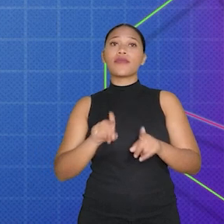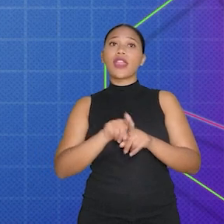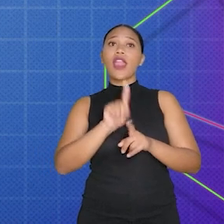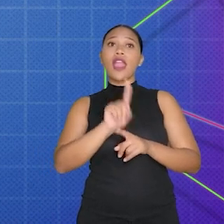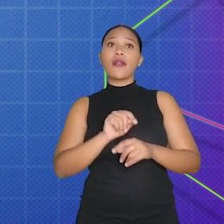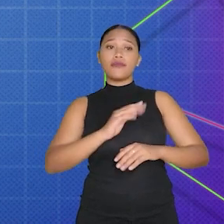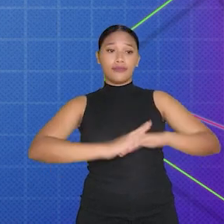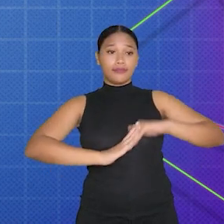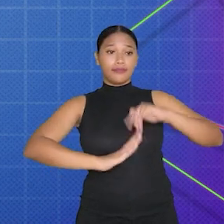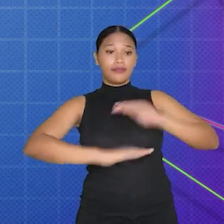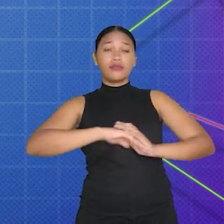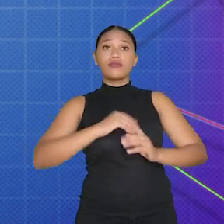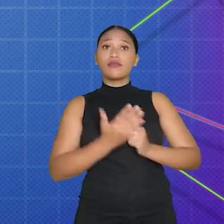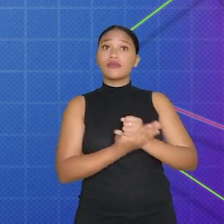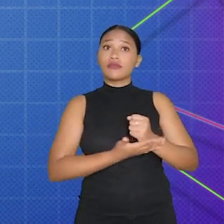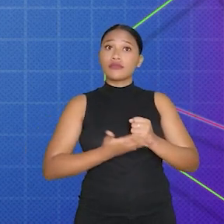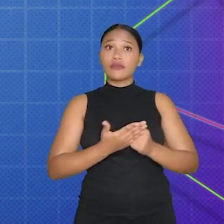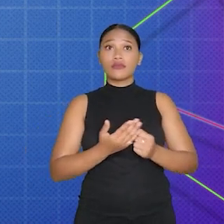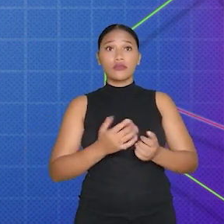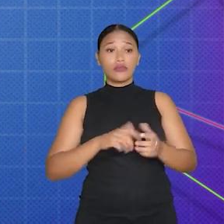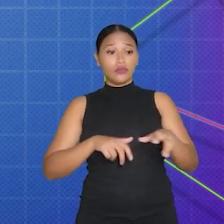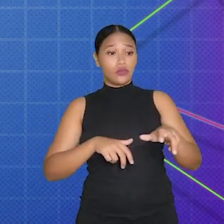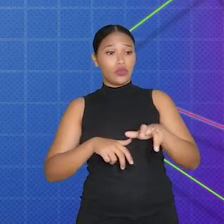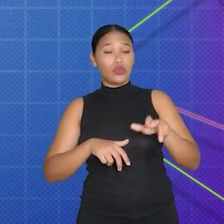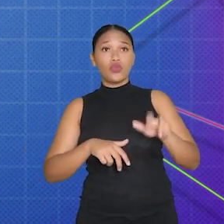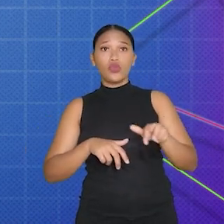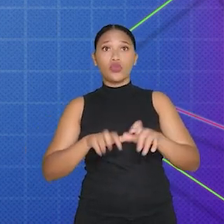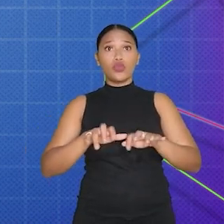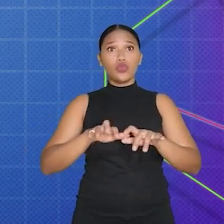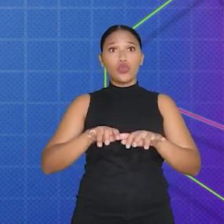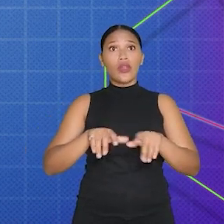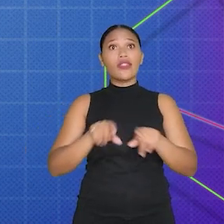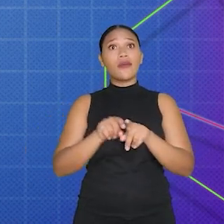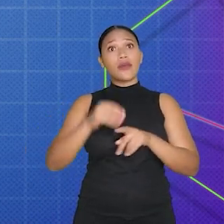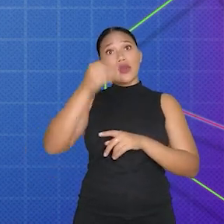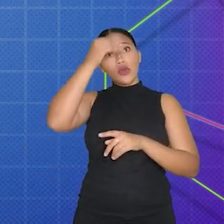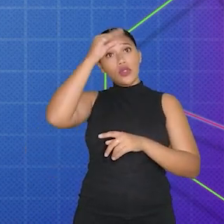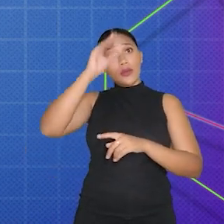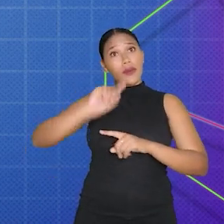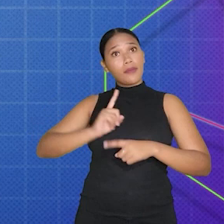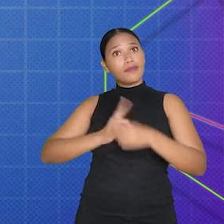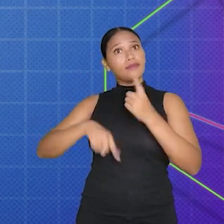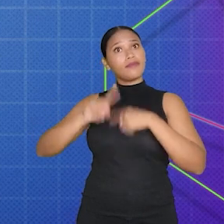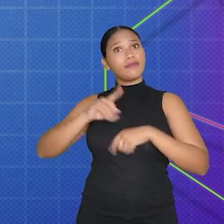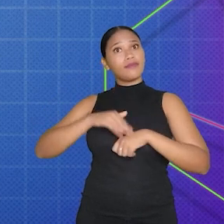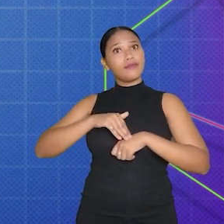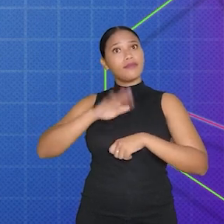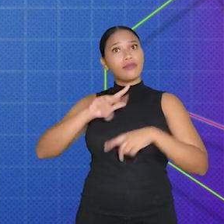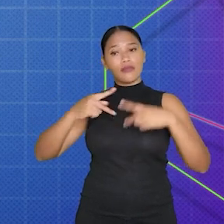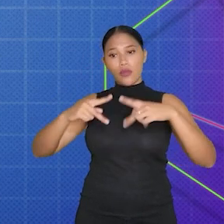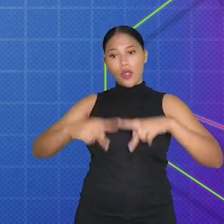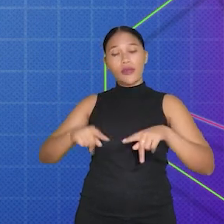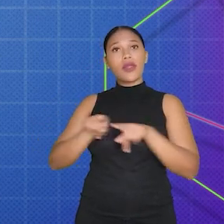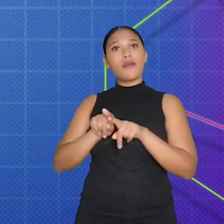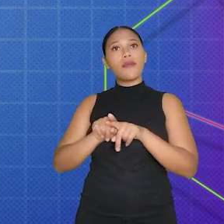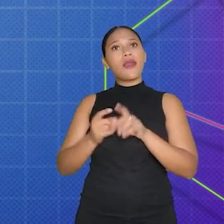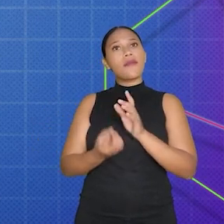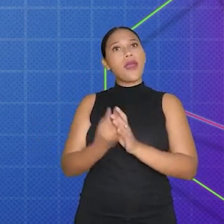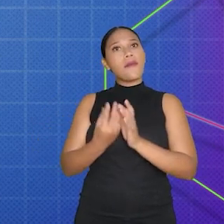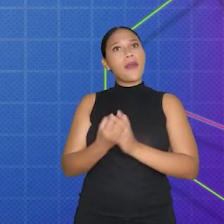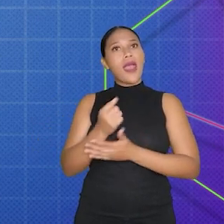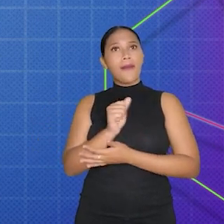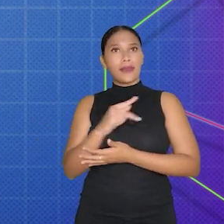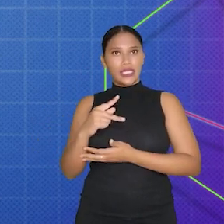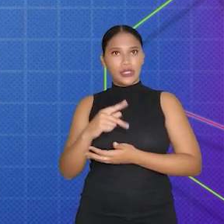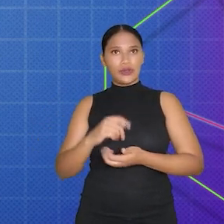produtiva. Isso inclui desde as habilidades mais básicas, como o uso do mouse e do teclado, até o conhecimento avançado de programação